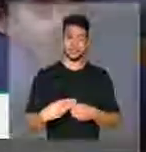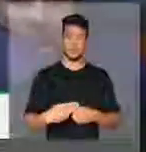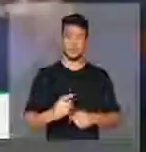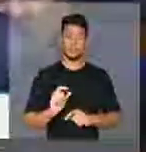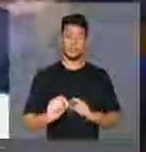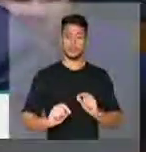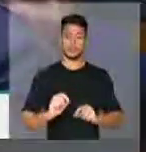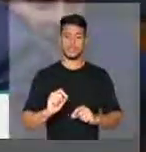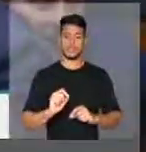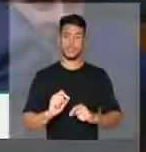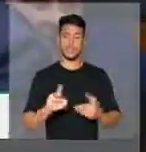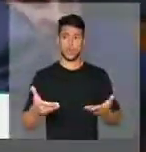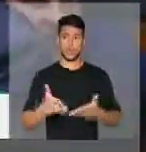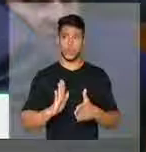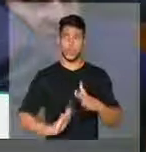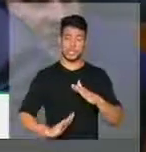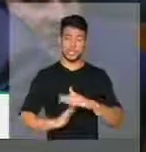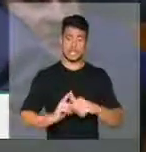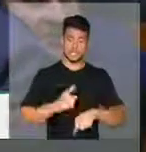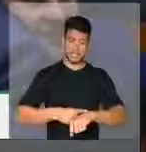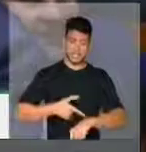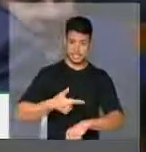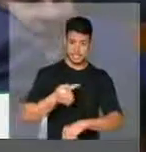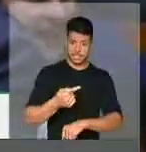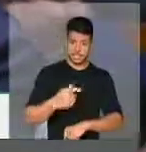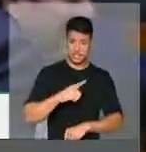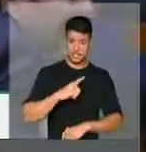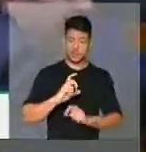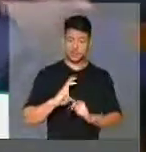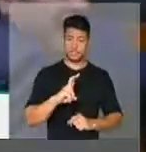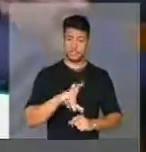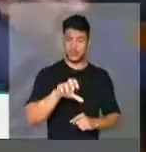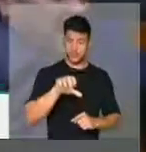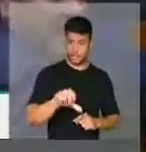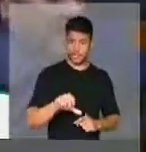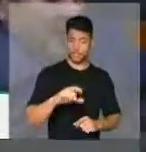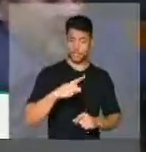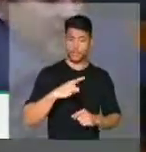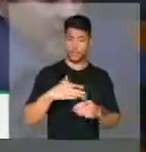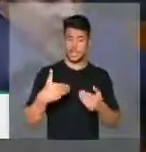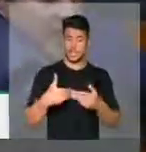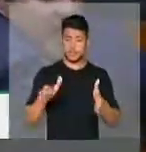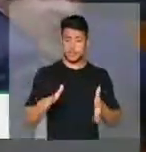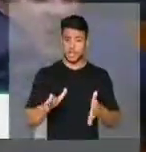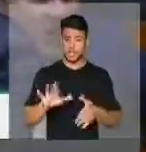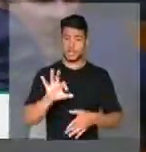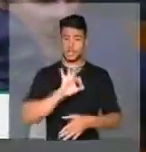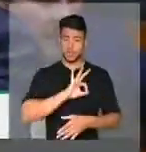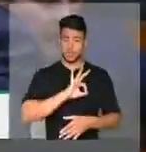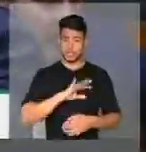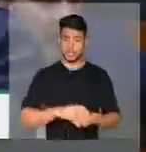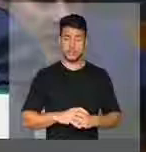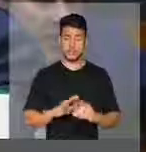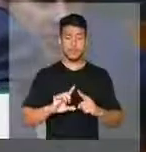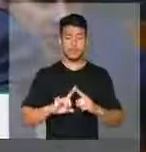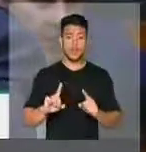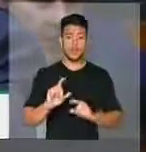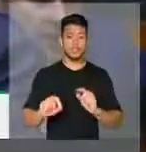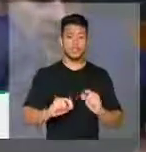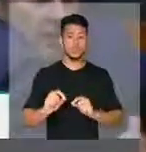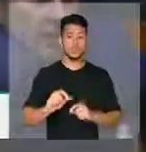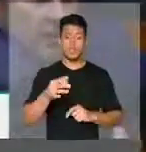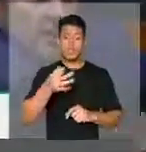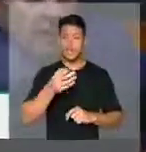manhã, somente 59 têm uma delegacia da Polícia Civil aberta. E a justificativa que